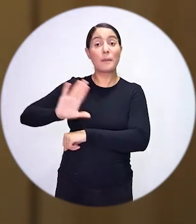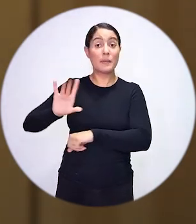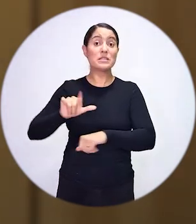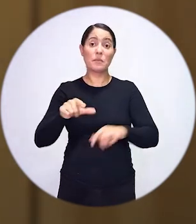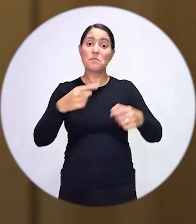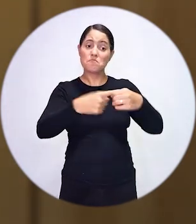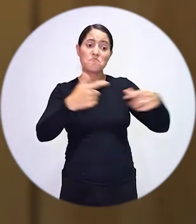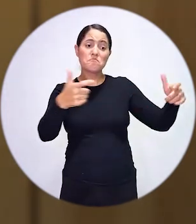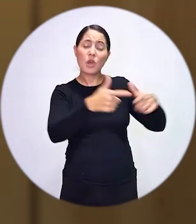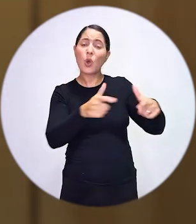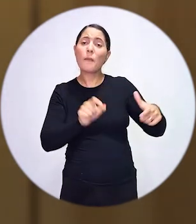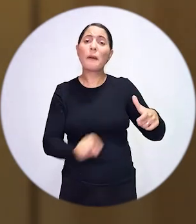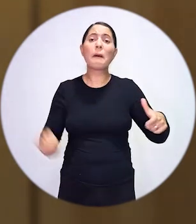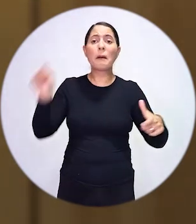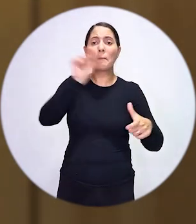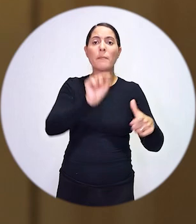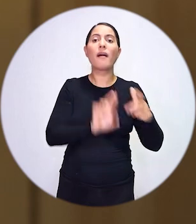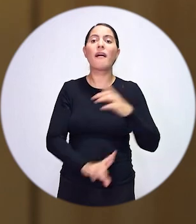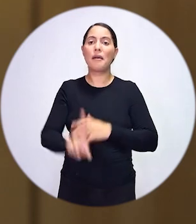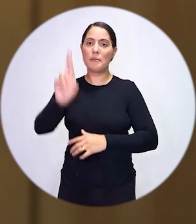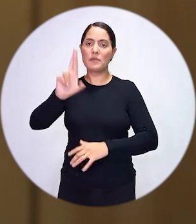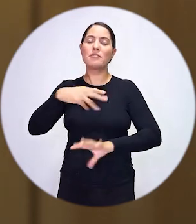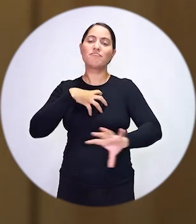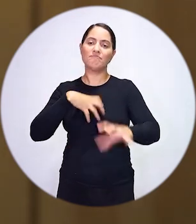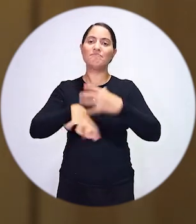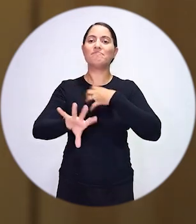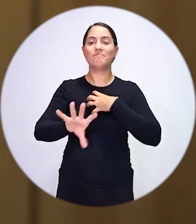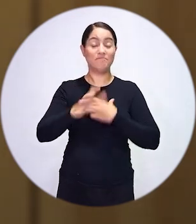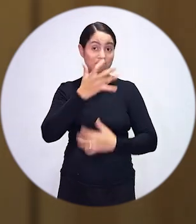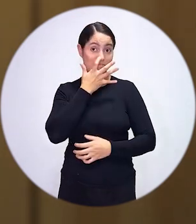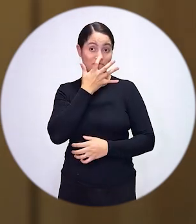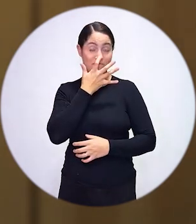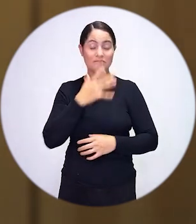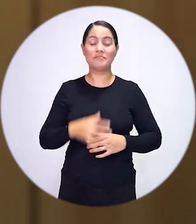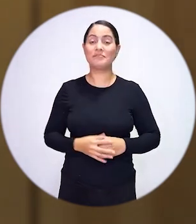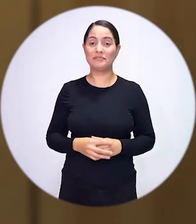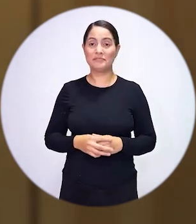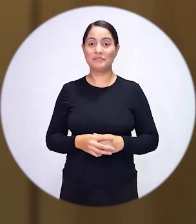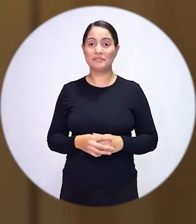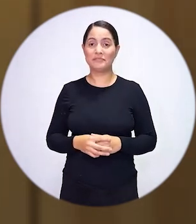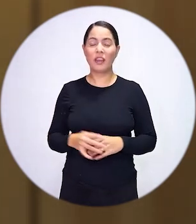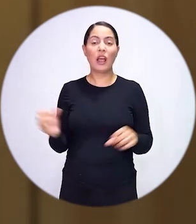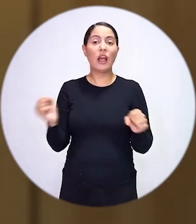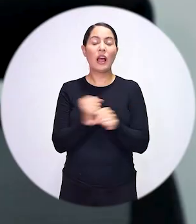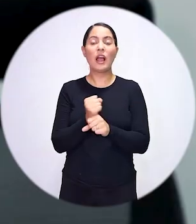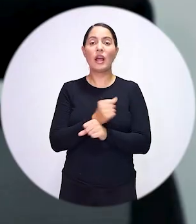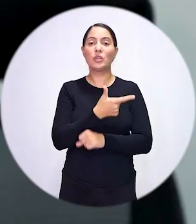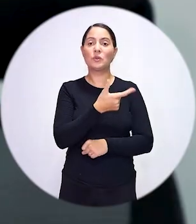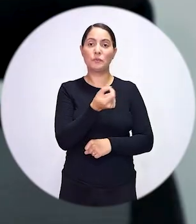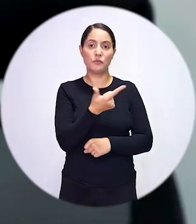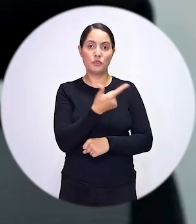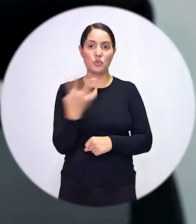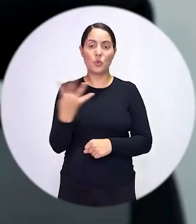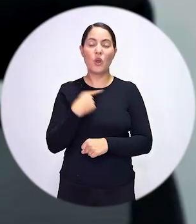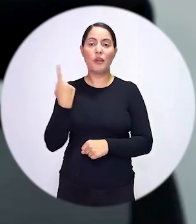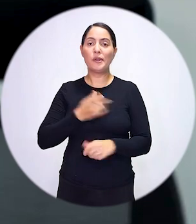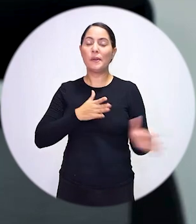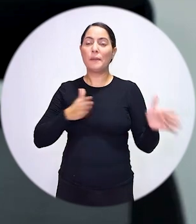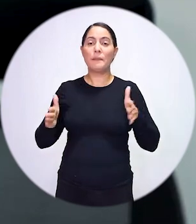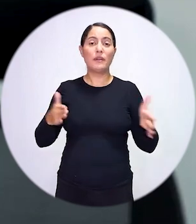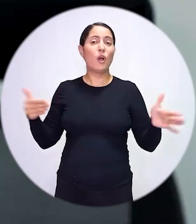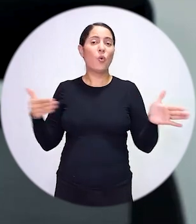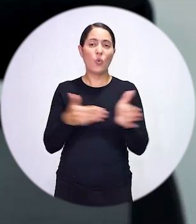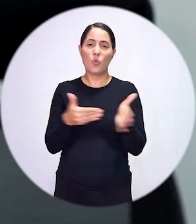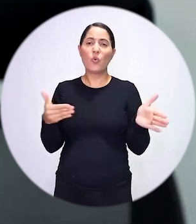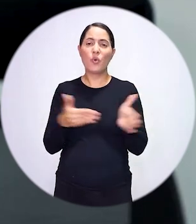e para que advogados e advogadas se sintam representados e ouvidos. Confira na entrevista. 2024 é o último ano